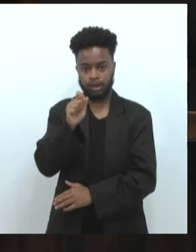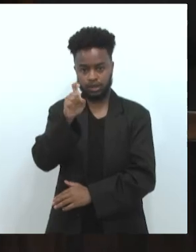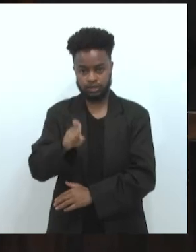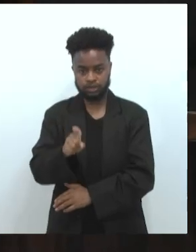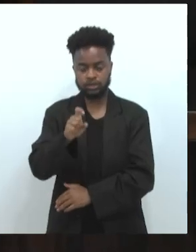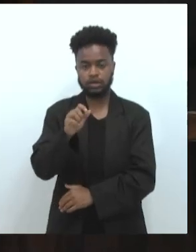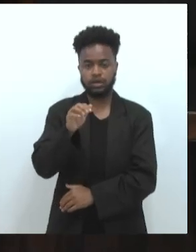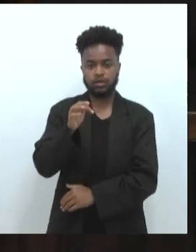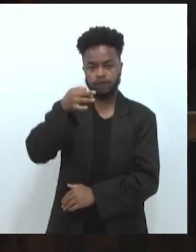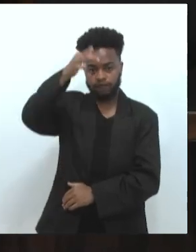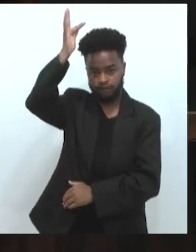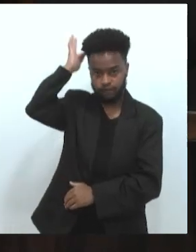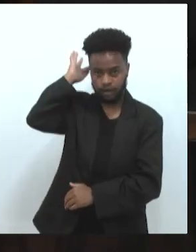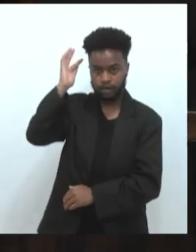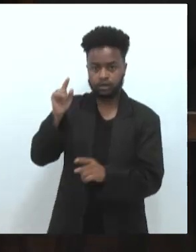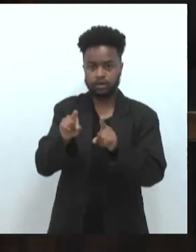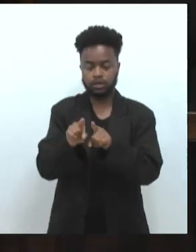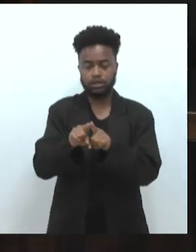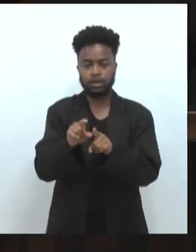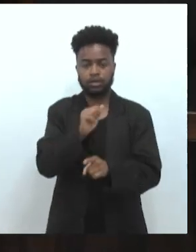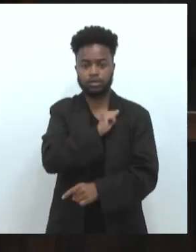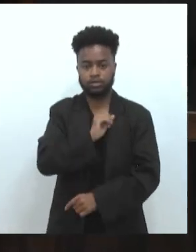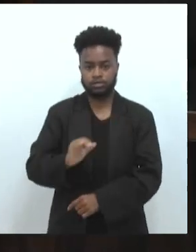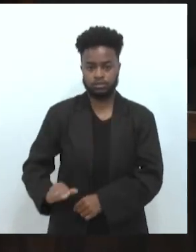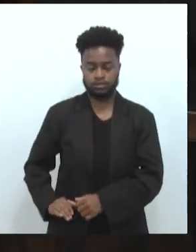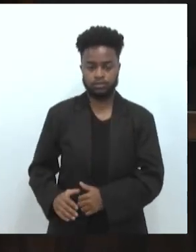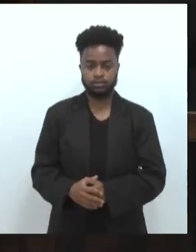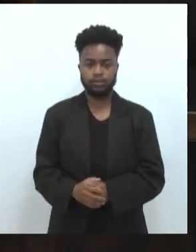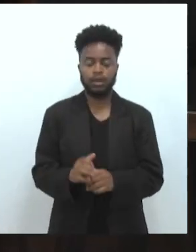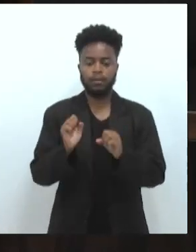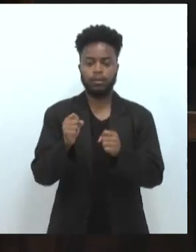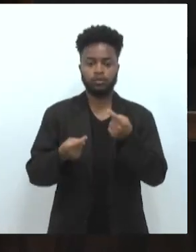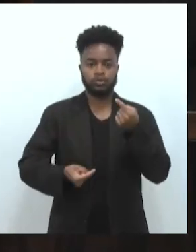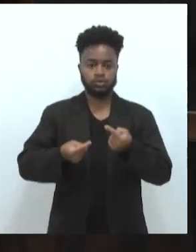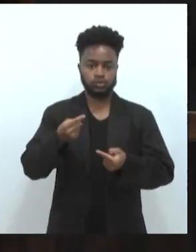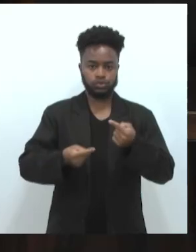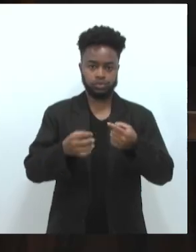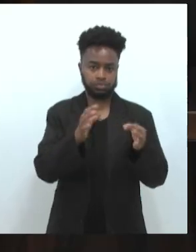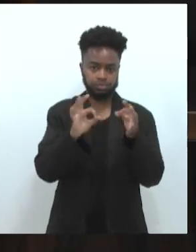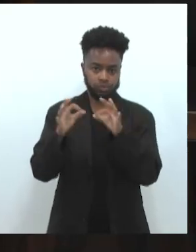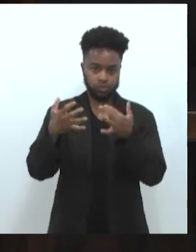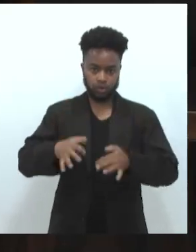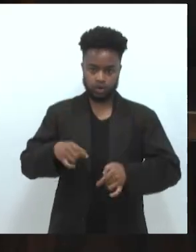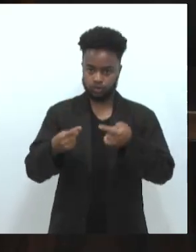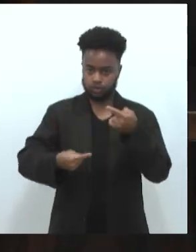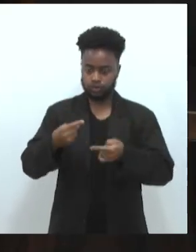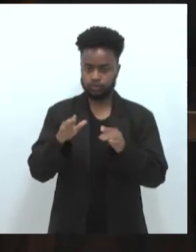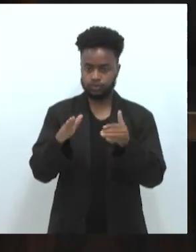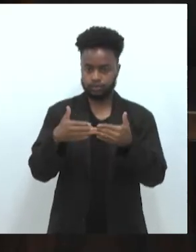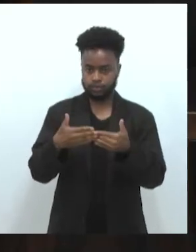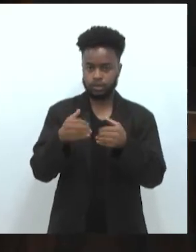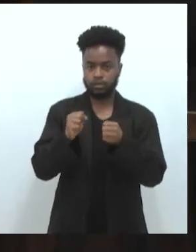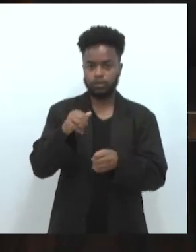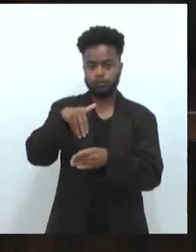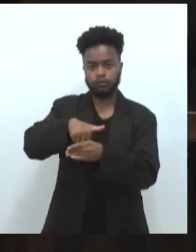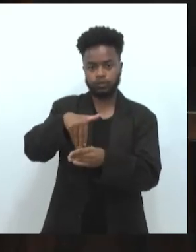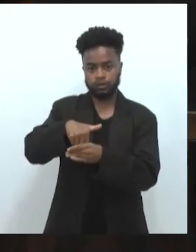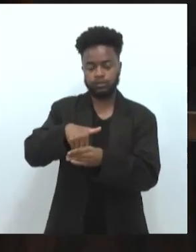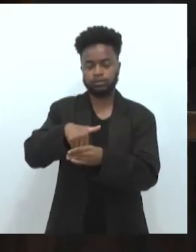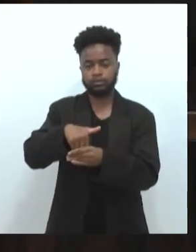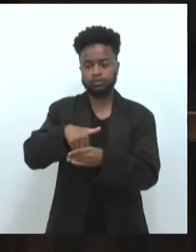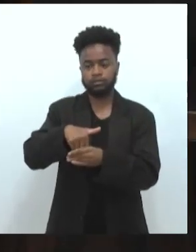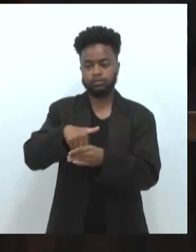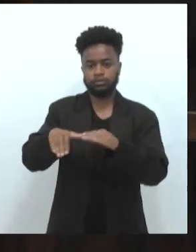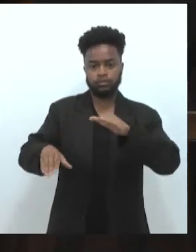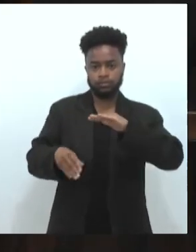Frade Pacheco e Andrezinho Ciliano. Em discussão. Não havendo quem queira discutir, encerrada a discussão e votação,